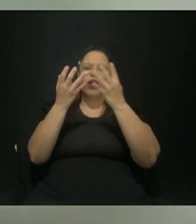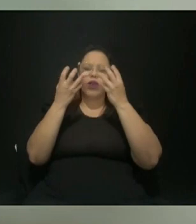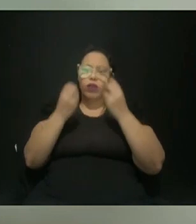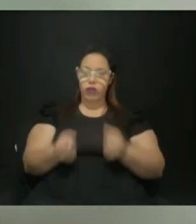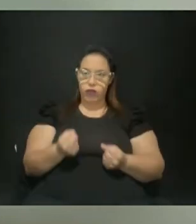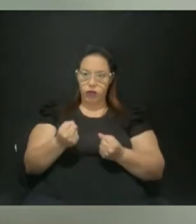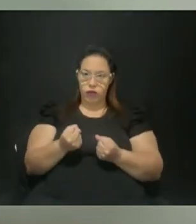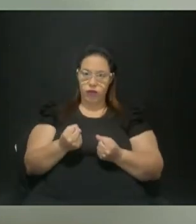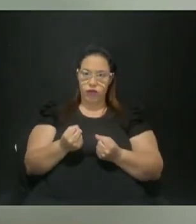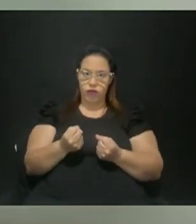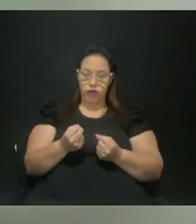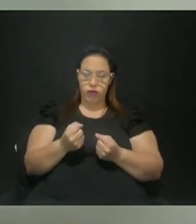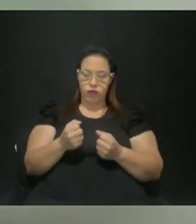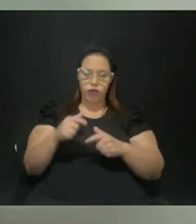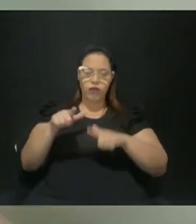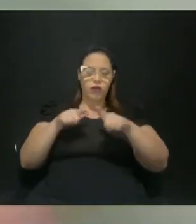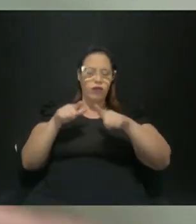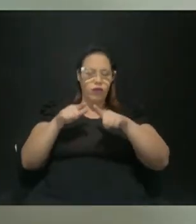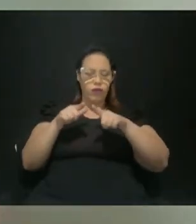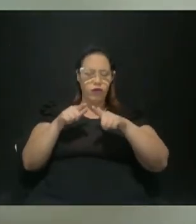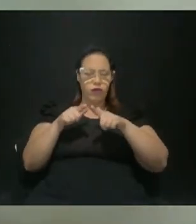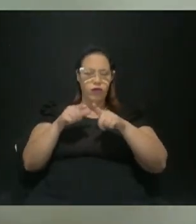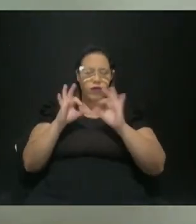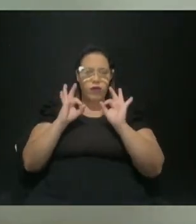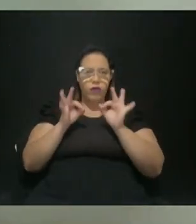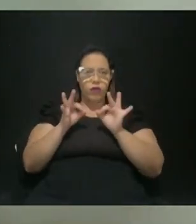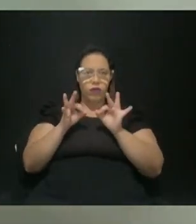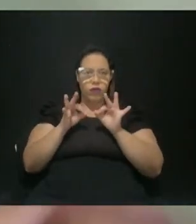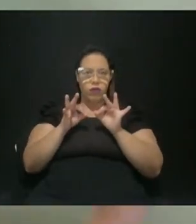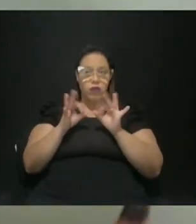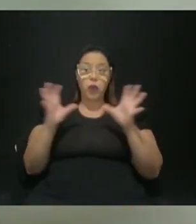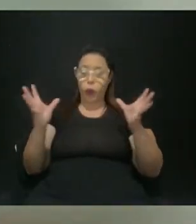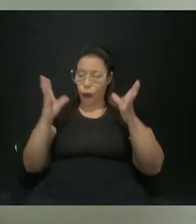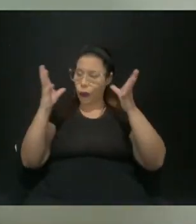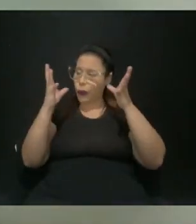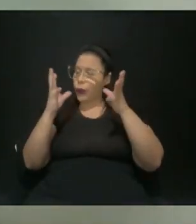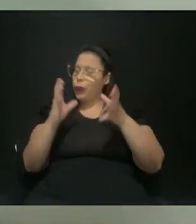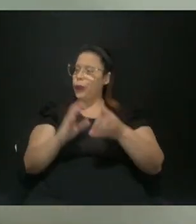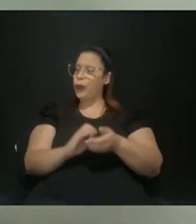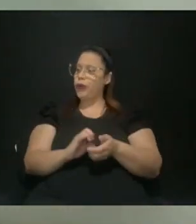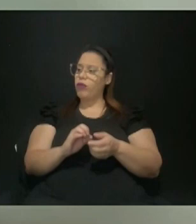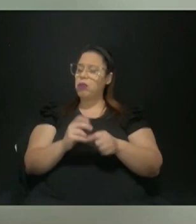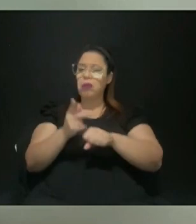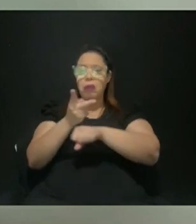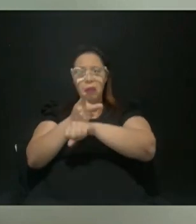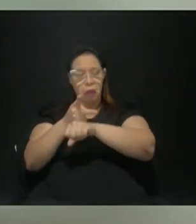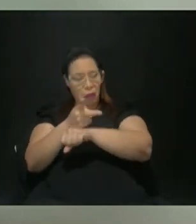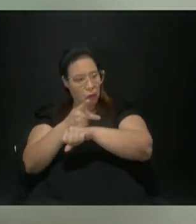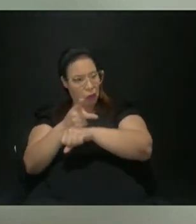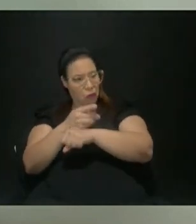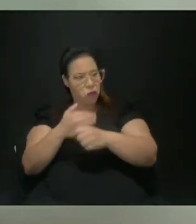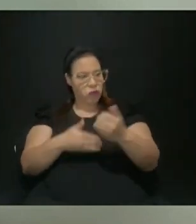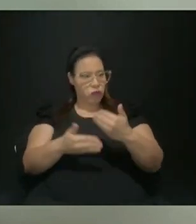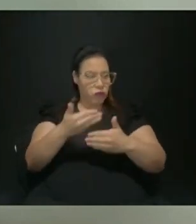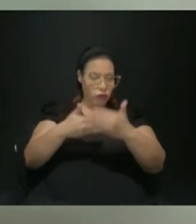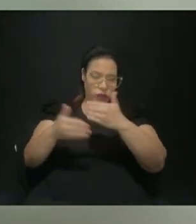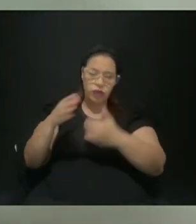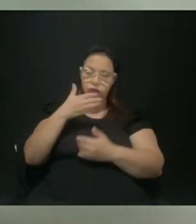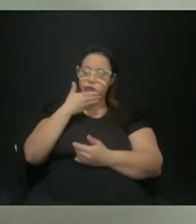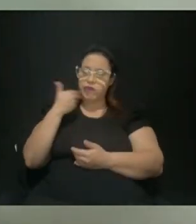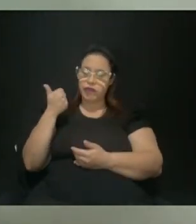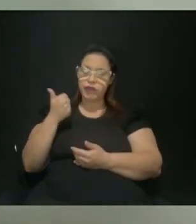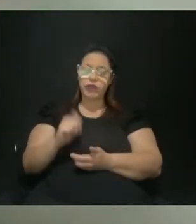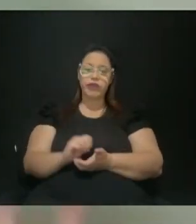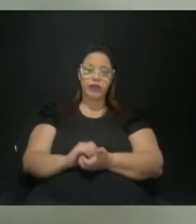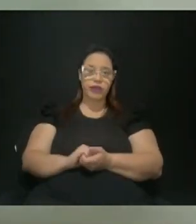mercado de forma ativa mesmo, né, de buscando esses processos para melhoria aí dos